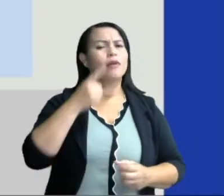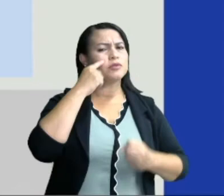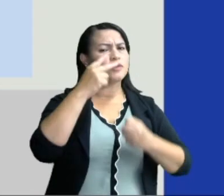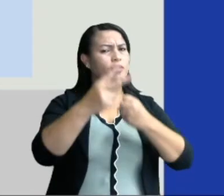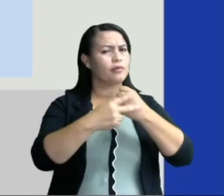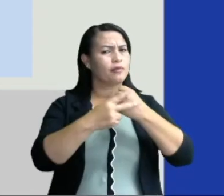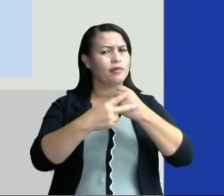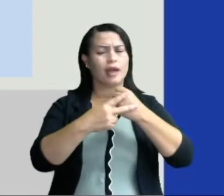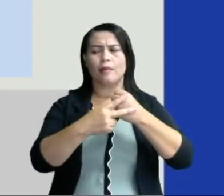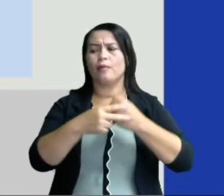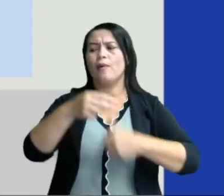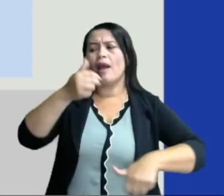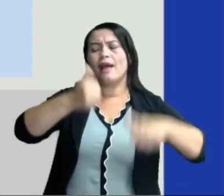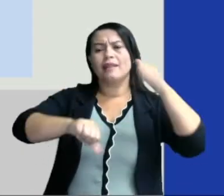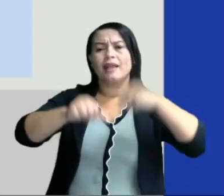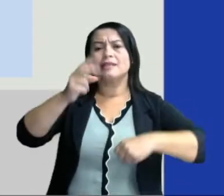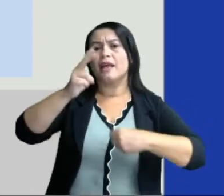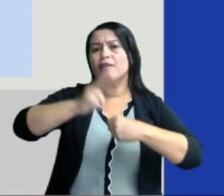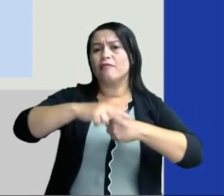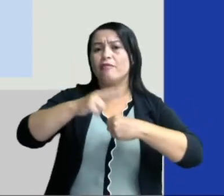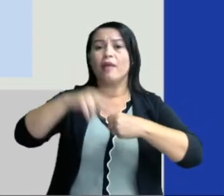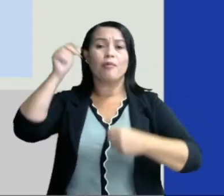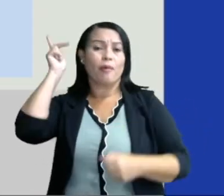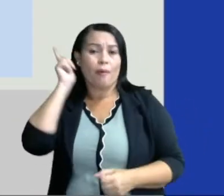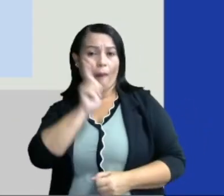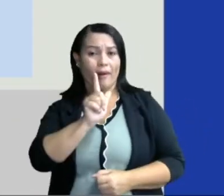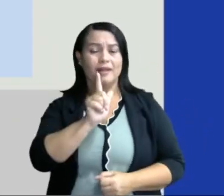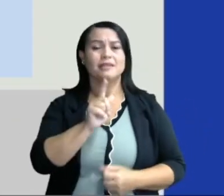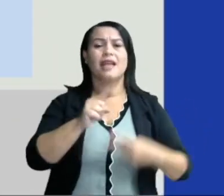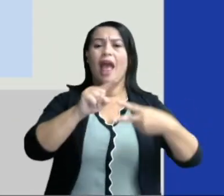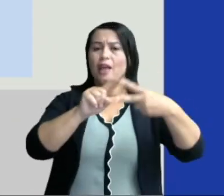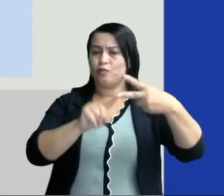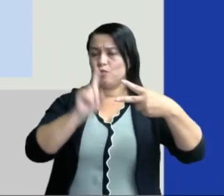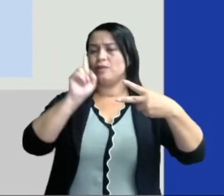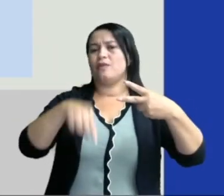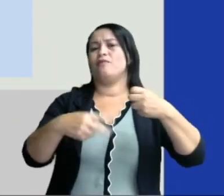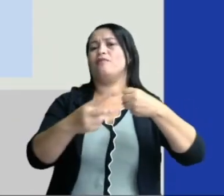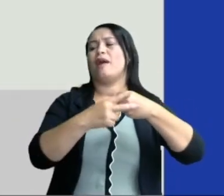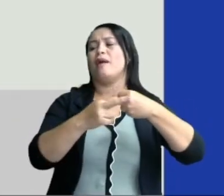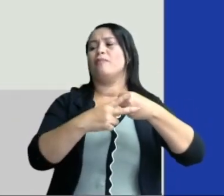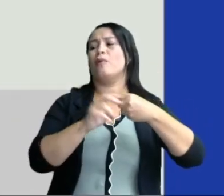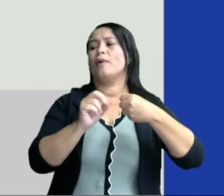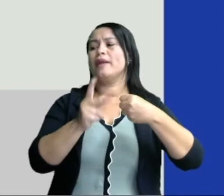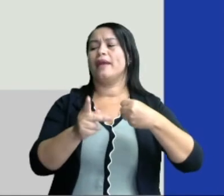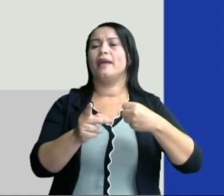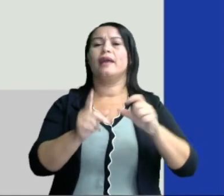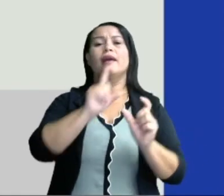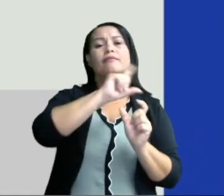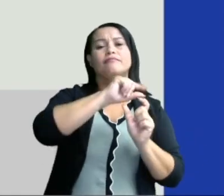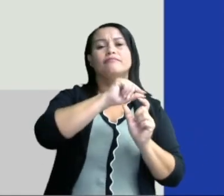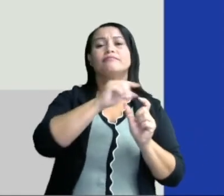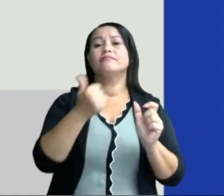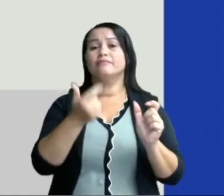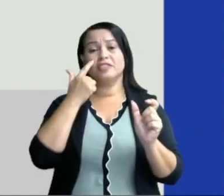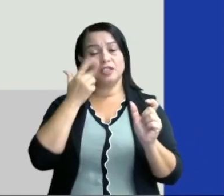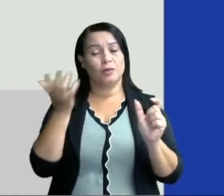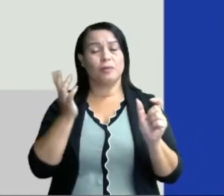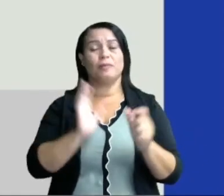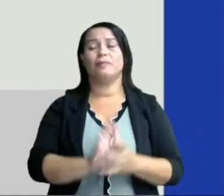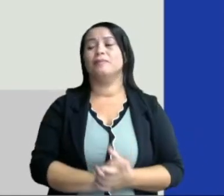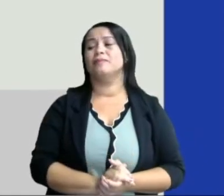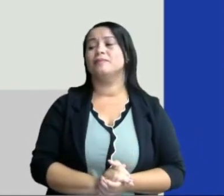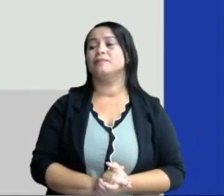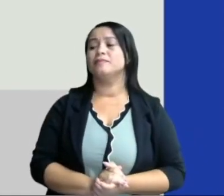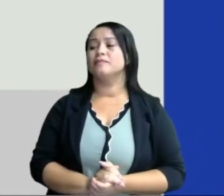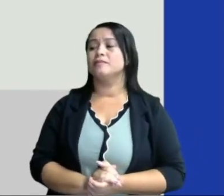Verbo analisar e o verbo concretizar. Então, as duas são verbos. Tá? Até aí, tudo bem. As duas são verbos.